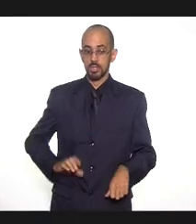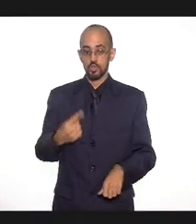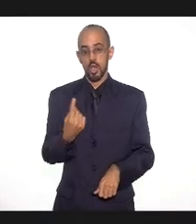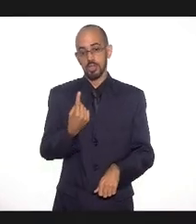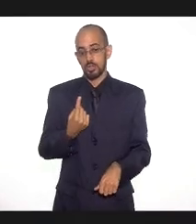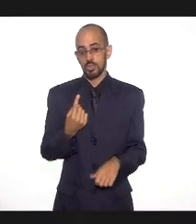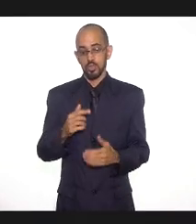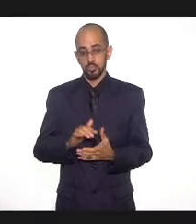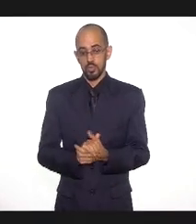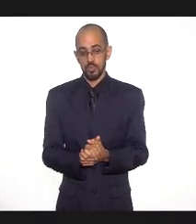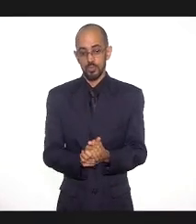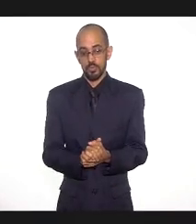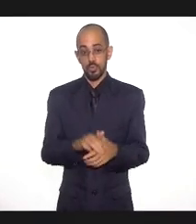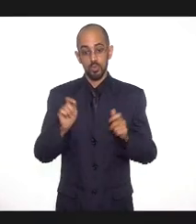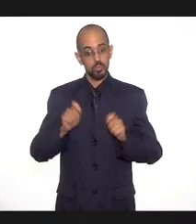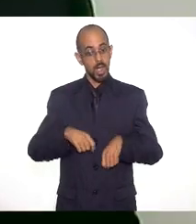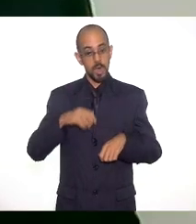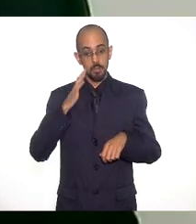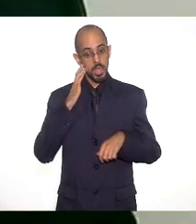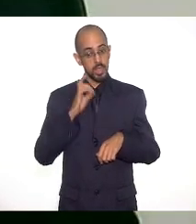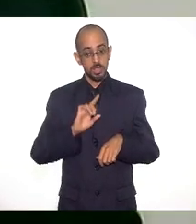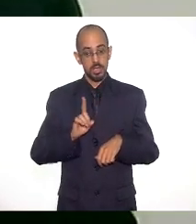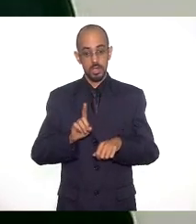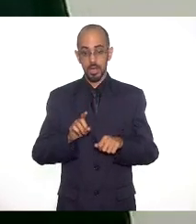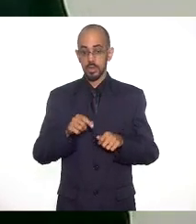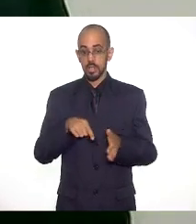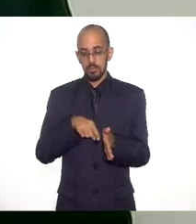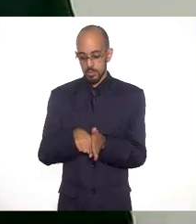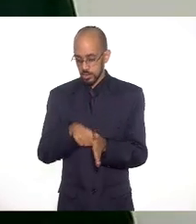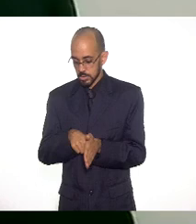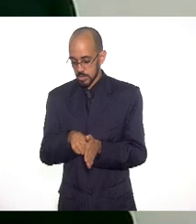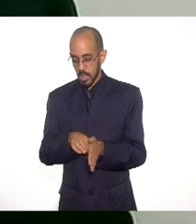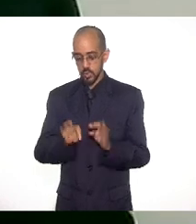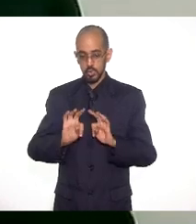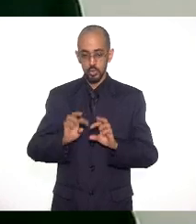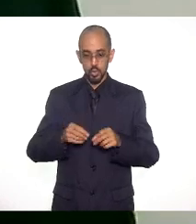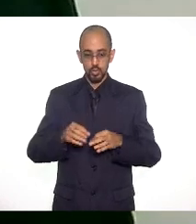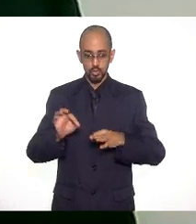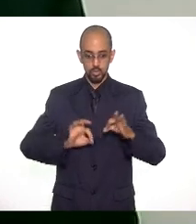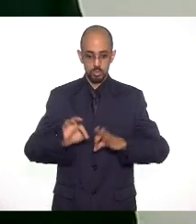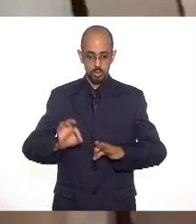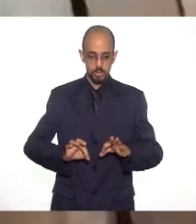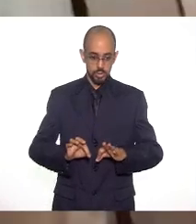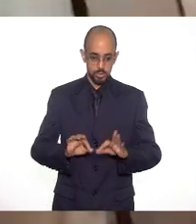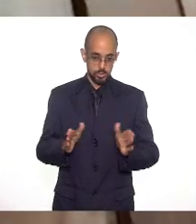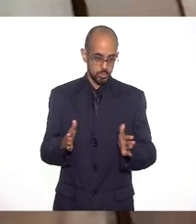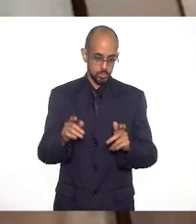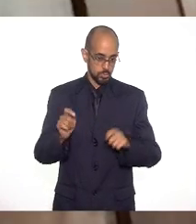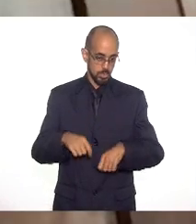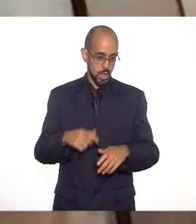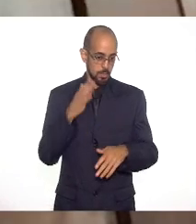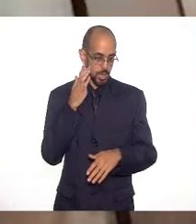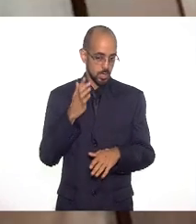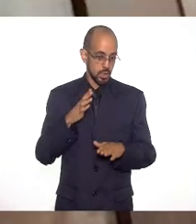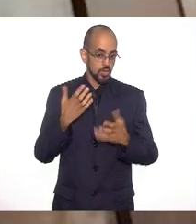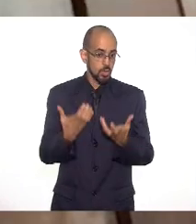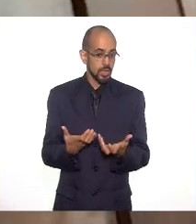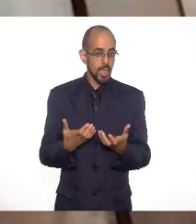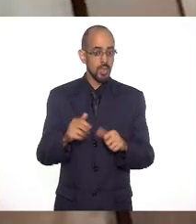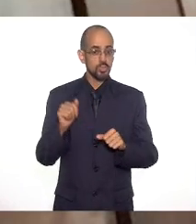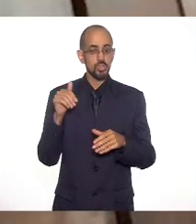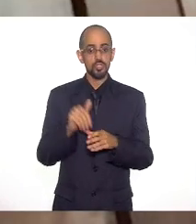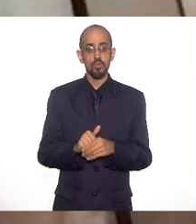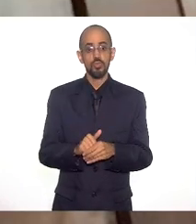Não consegue votar amanhã até fazer um levantamento de todos os projetos. Assim, só quero que seja um